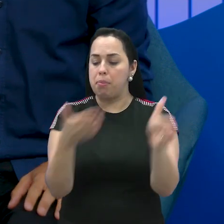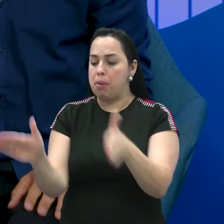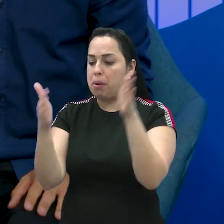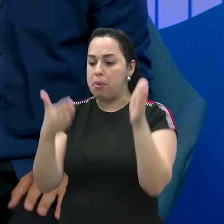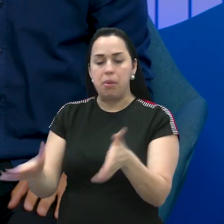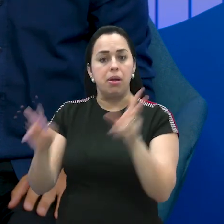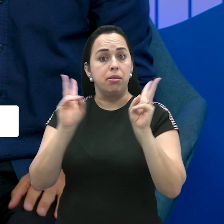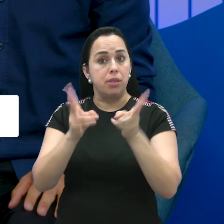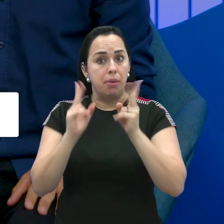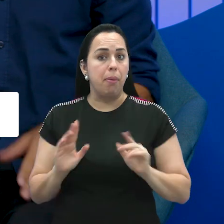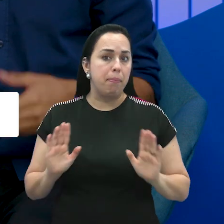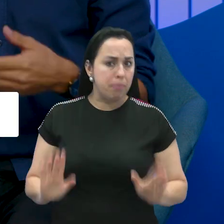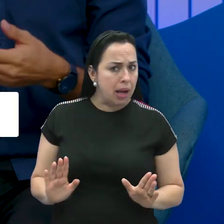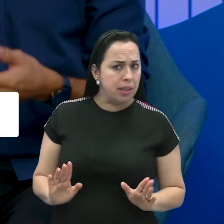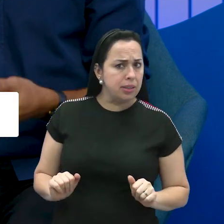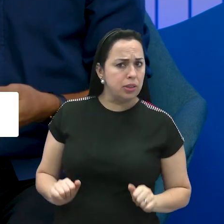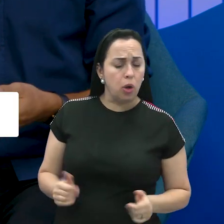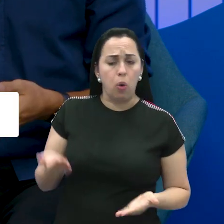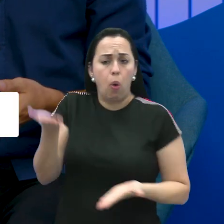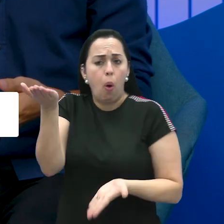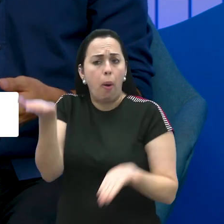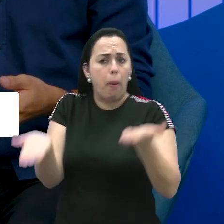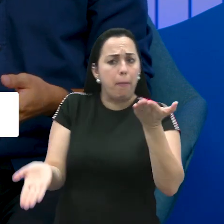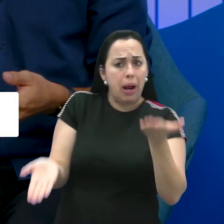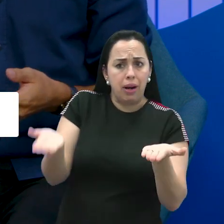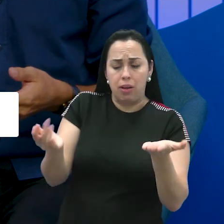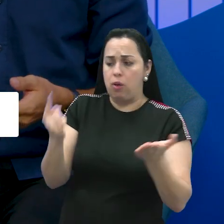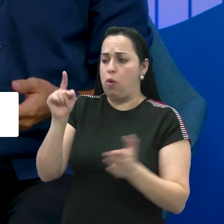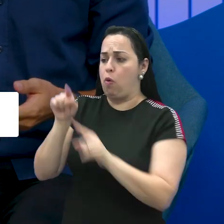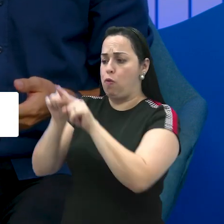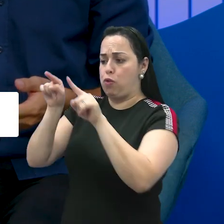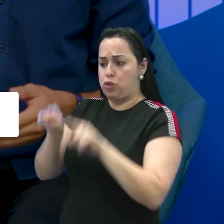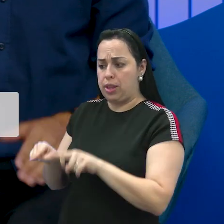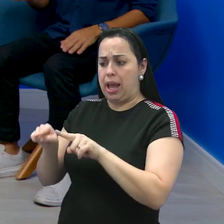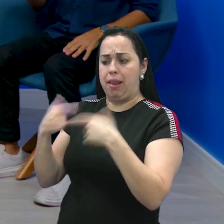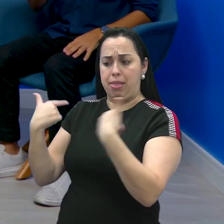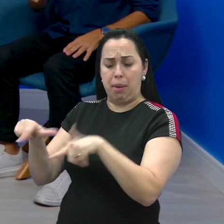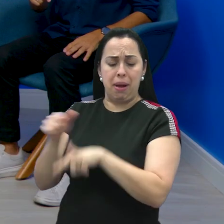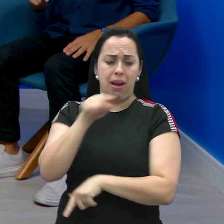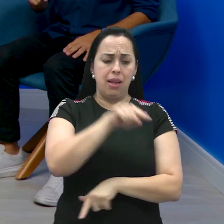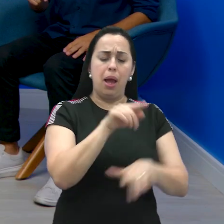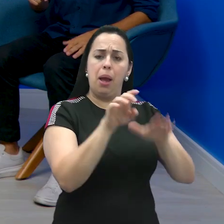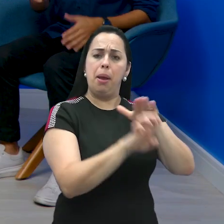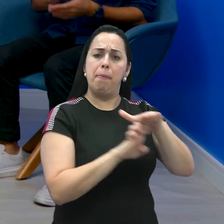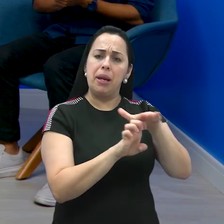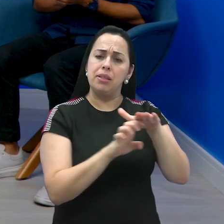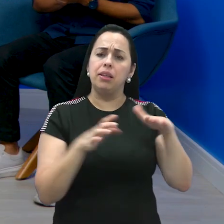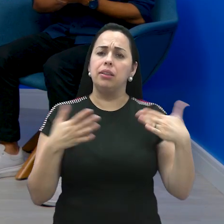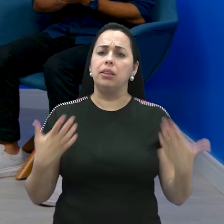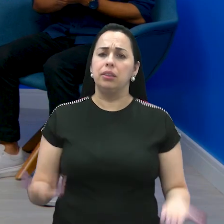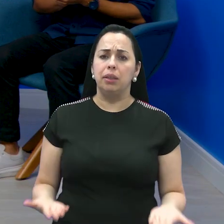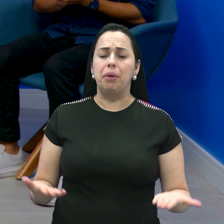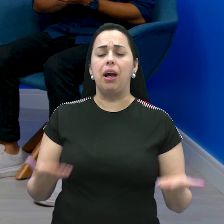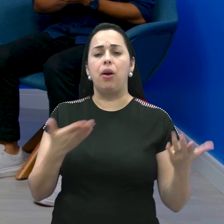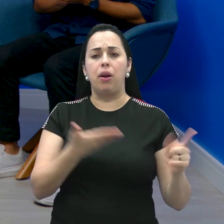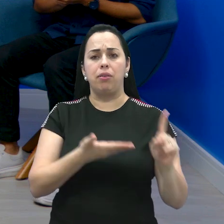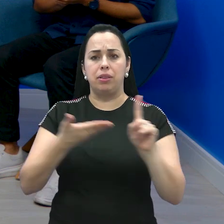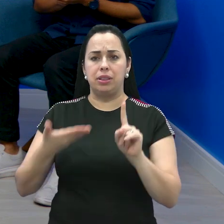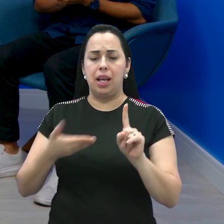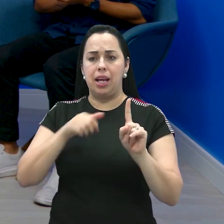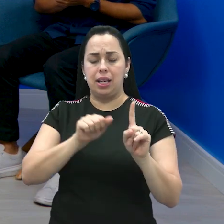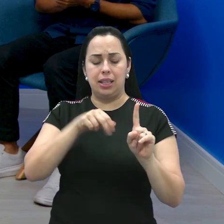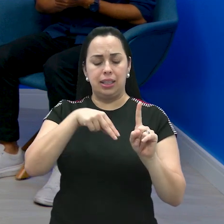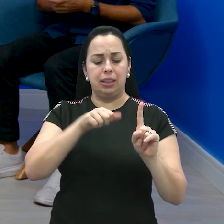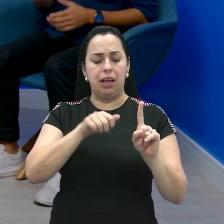e produtividade. Mas afinal, como equilibrar esses dois lados? Para se aprofundar nesse tema, a gente recebe agora a Ana